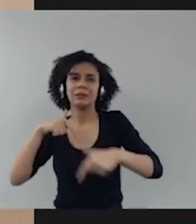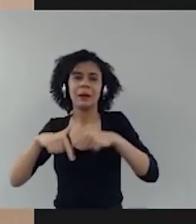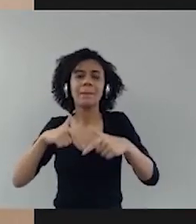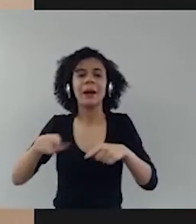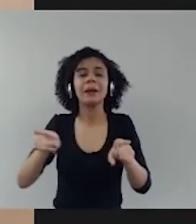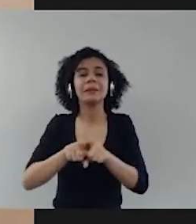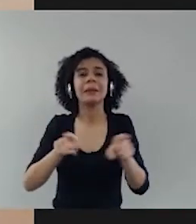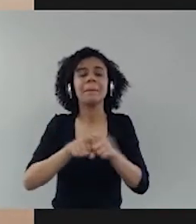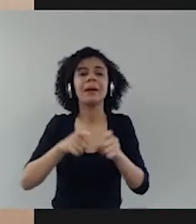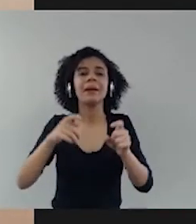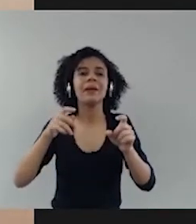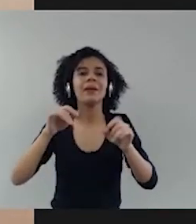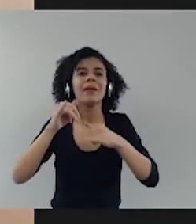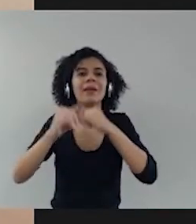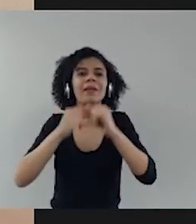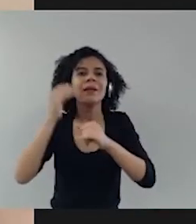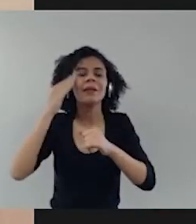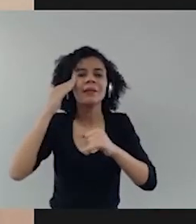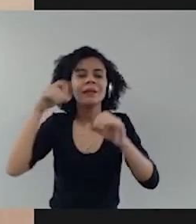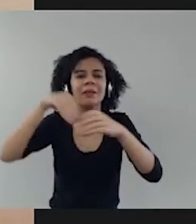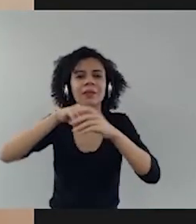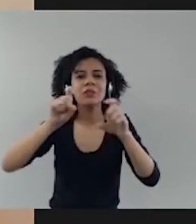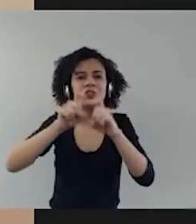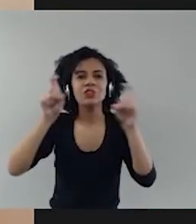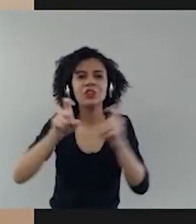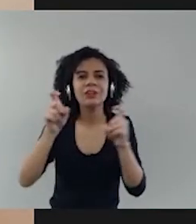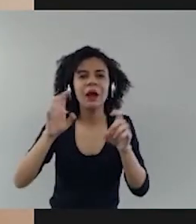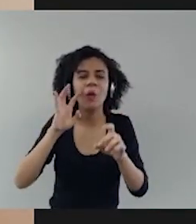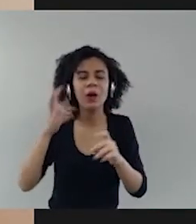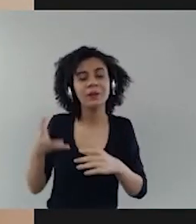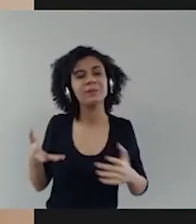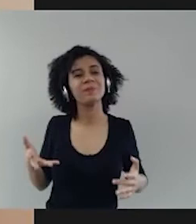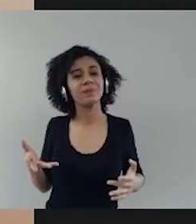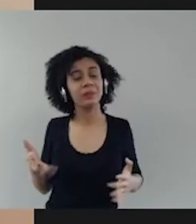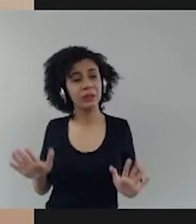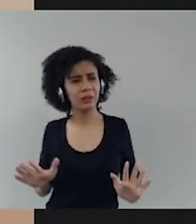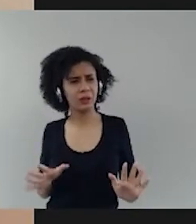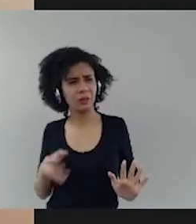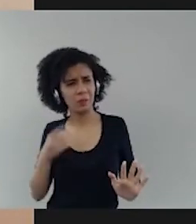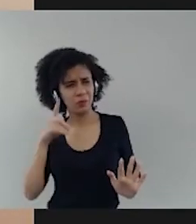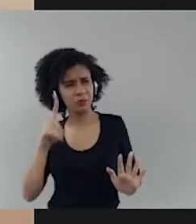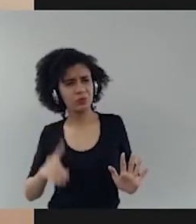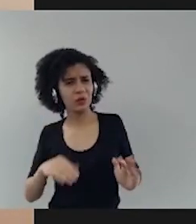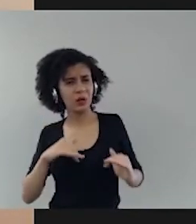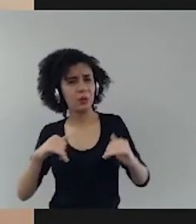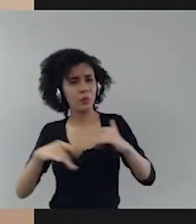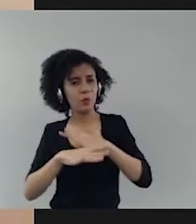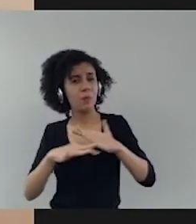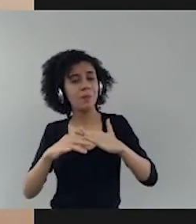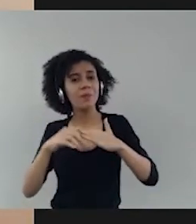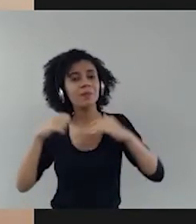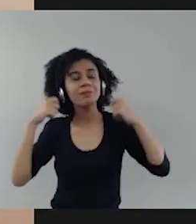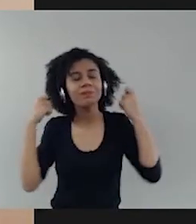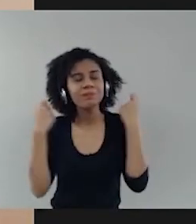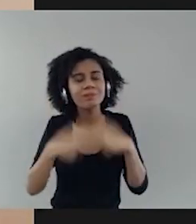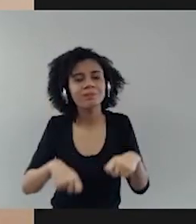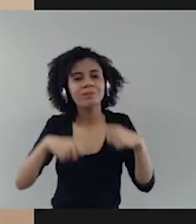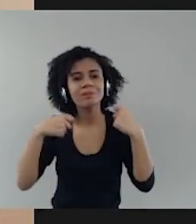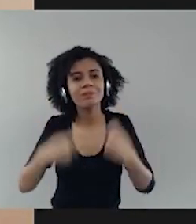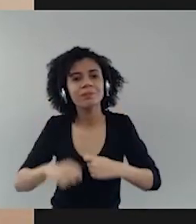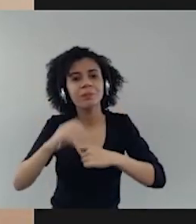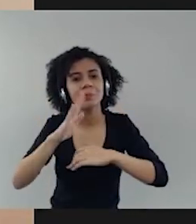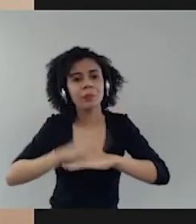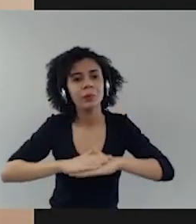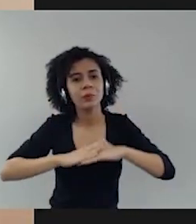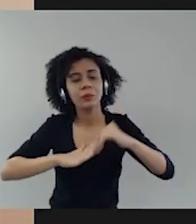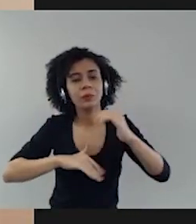inteligência artificial, por trabalhos que estão se conformando. Bom, o direito urbanístico está carecendo de